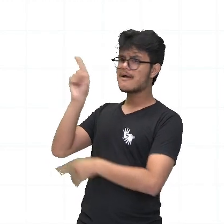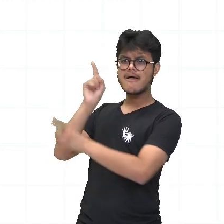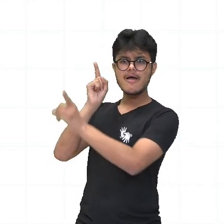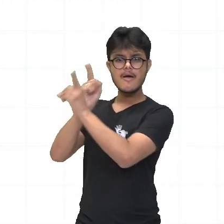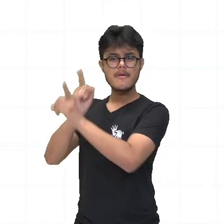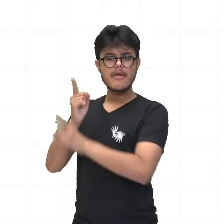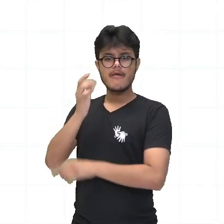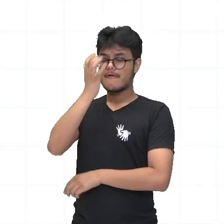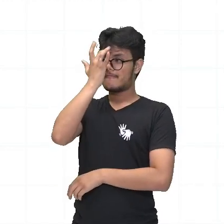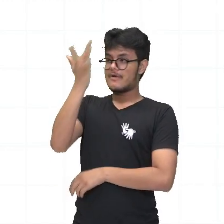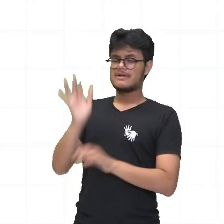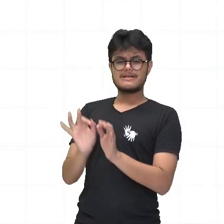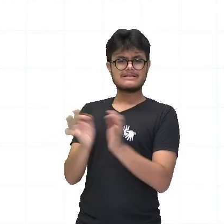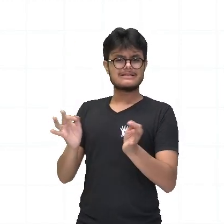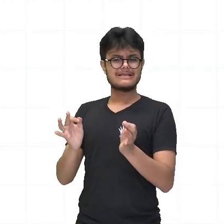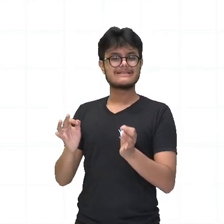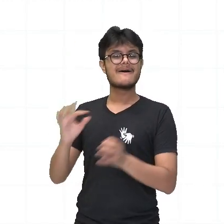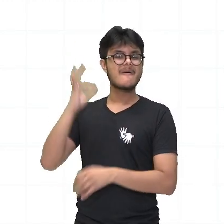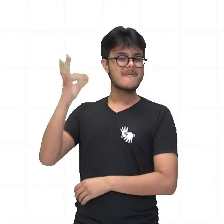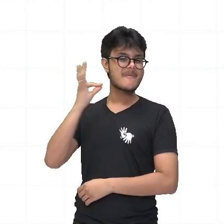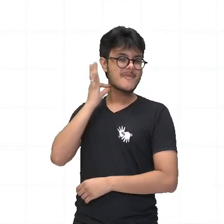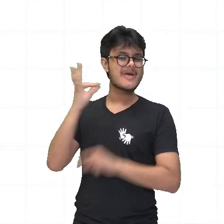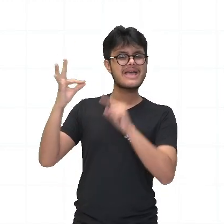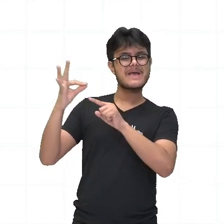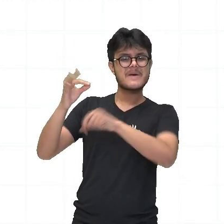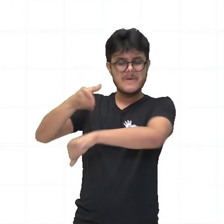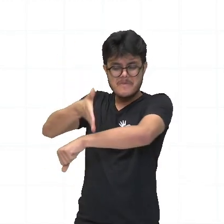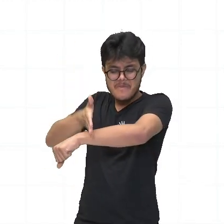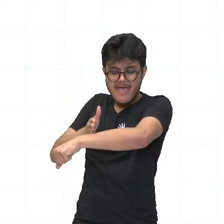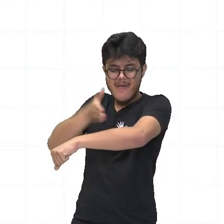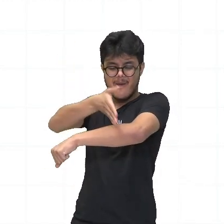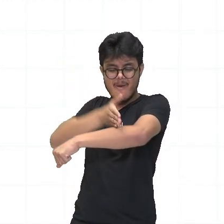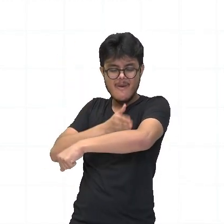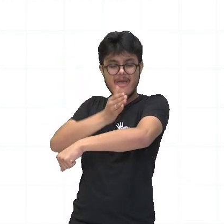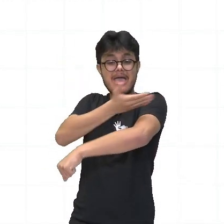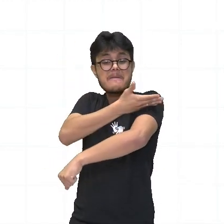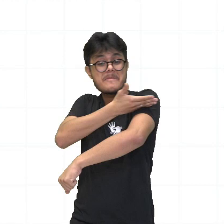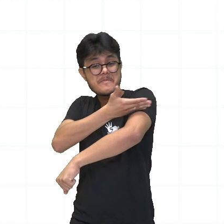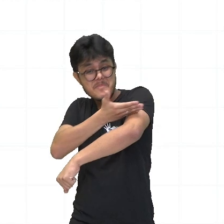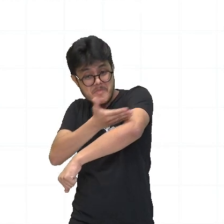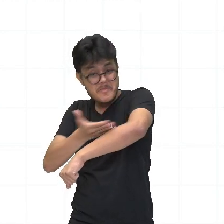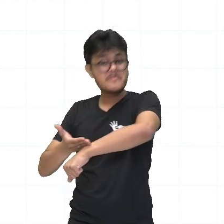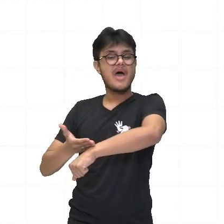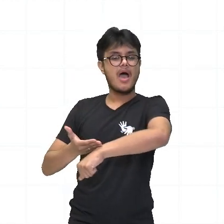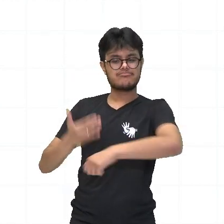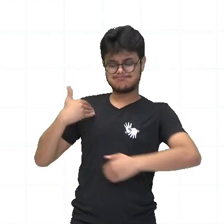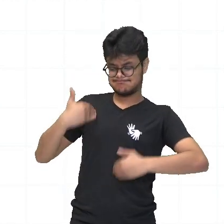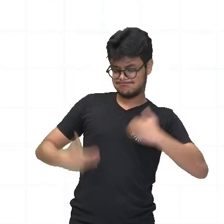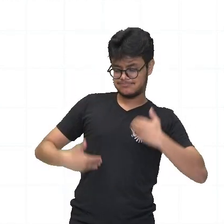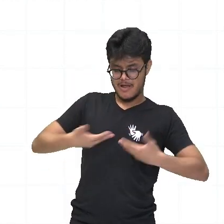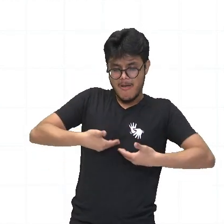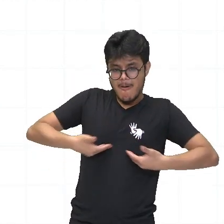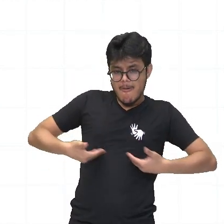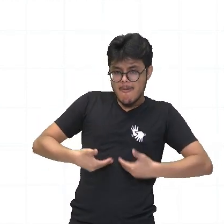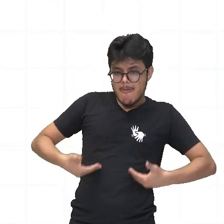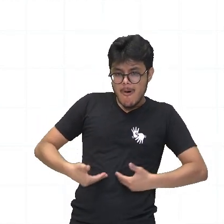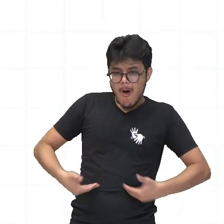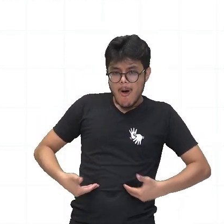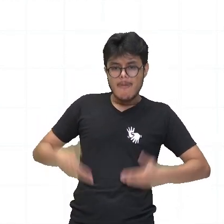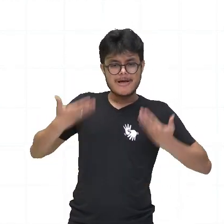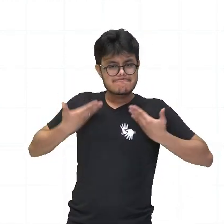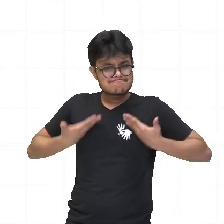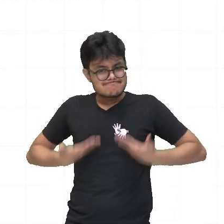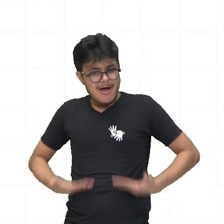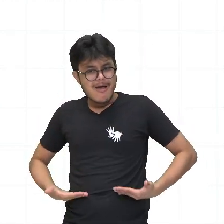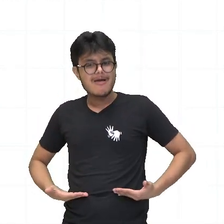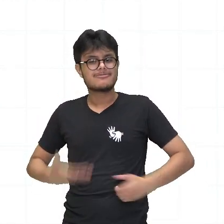identificar. É aquele mosquitinho que tem aquelas listras brancas nas suas patas e no seu corpo também. Então, quando a gente observa esse